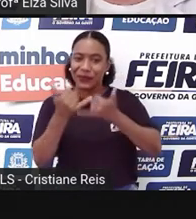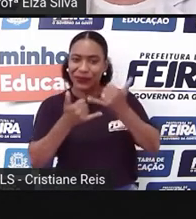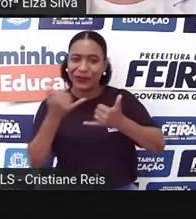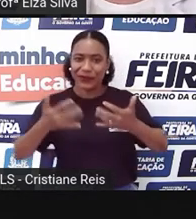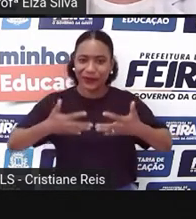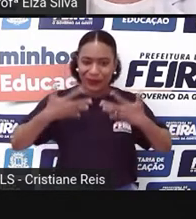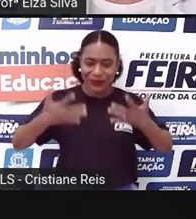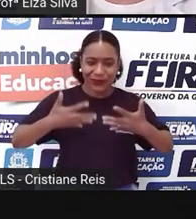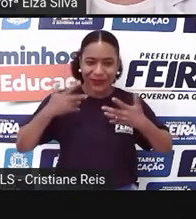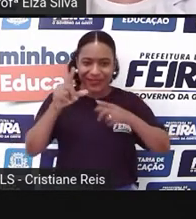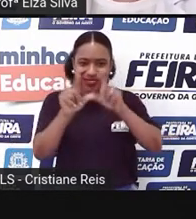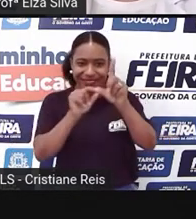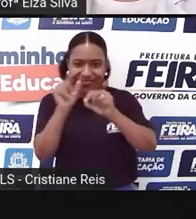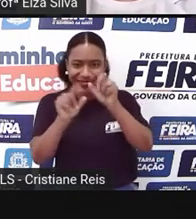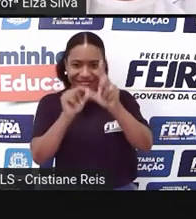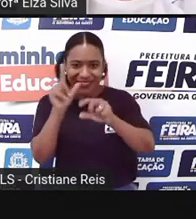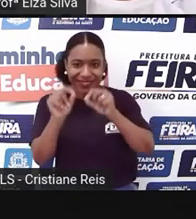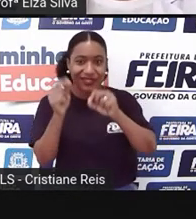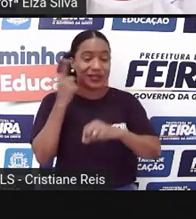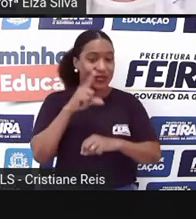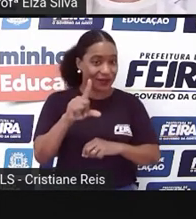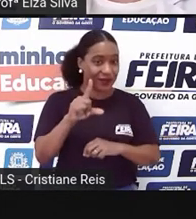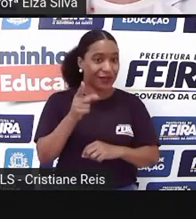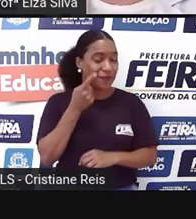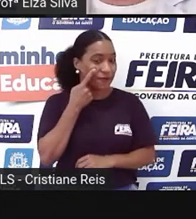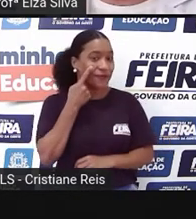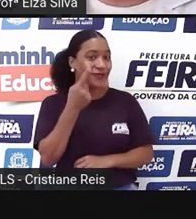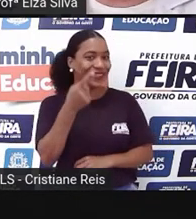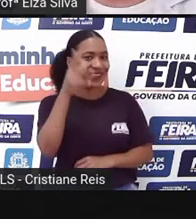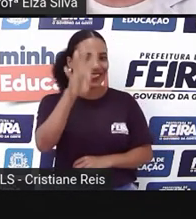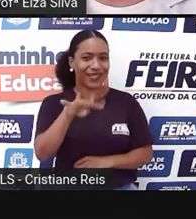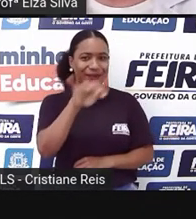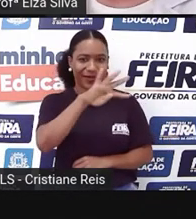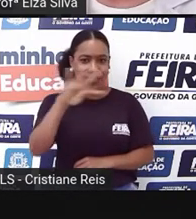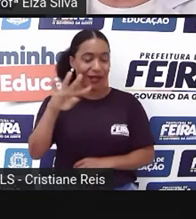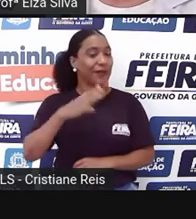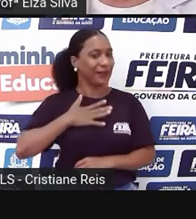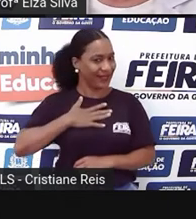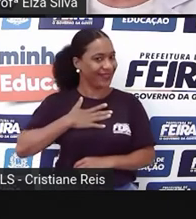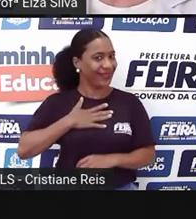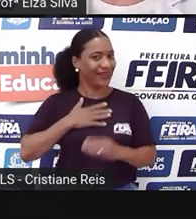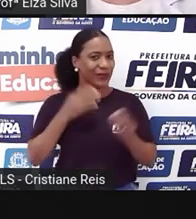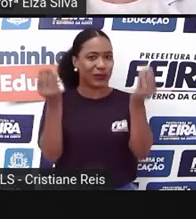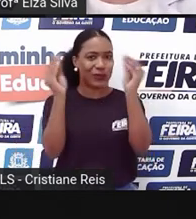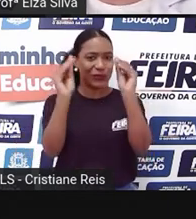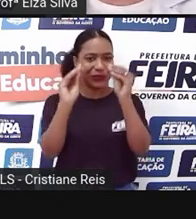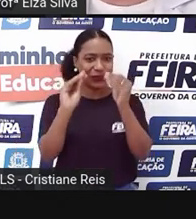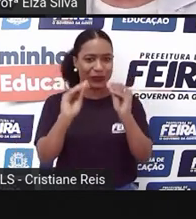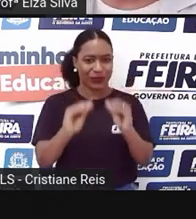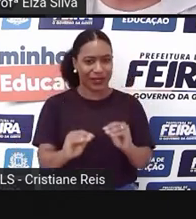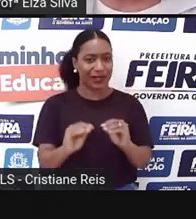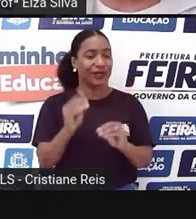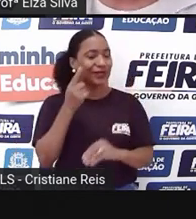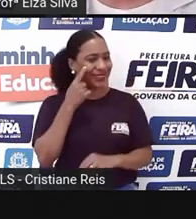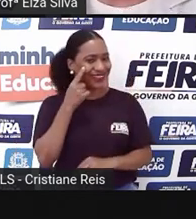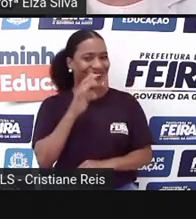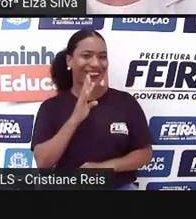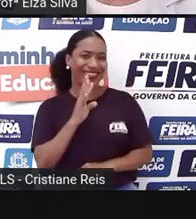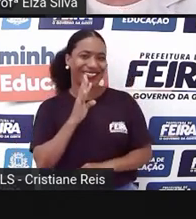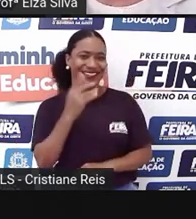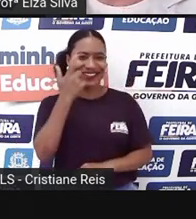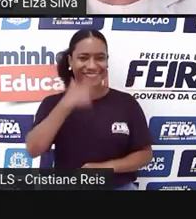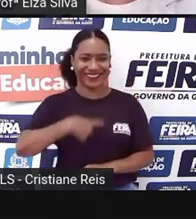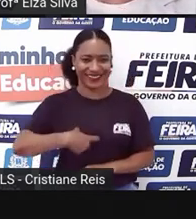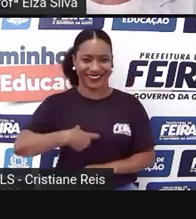fazer no seu dia a dia? Então, trago para vocês aqui a tabela que eu preenchi, ok? Para vocês me conhecerem um pouquinho